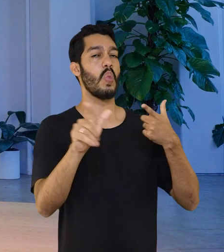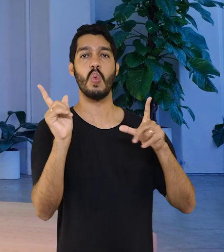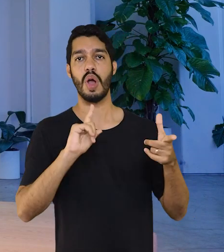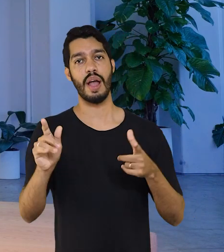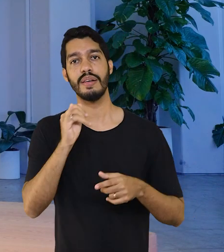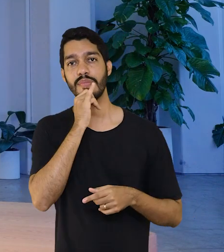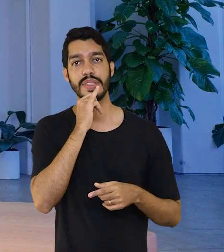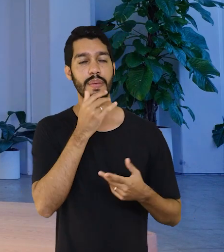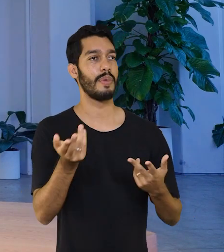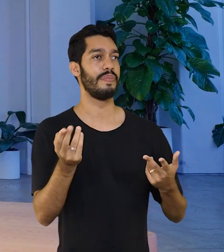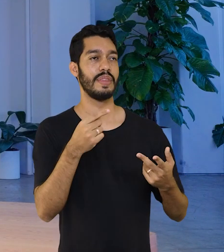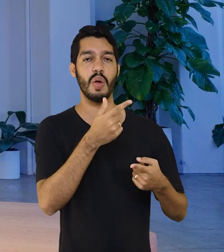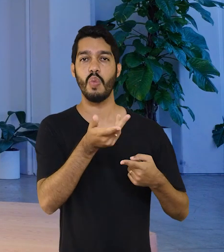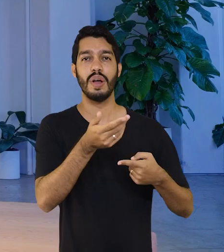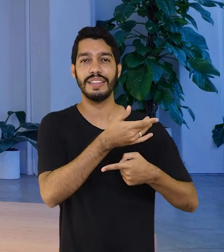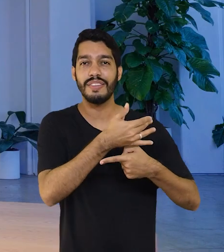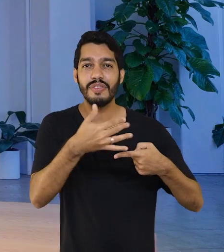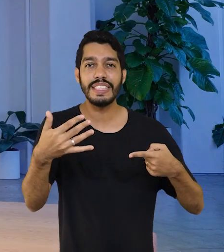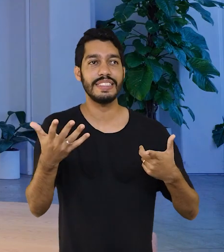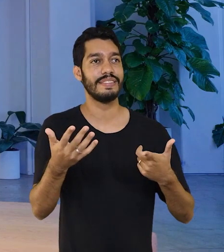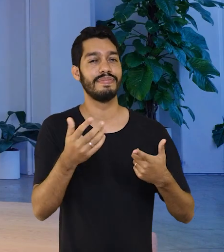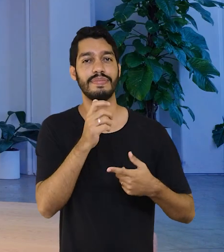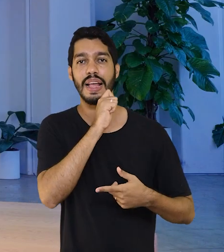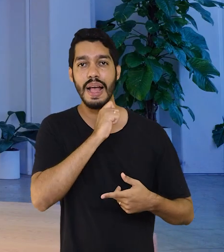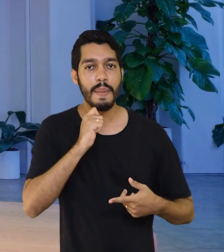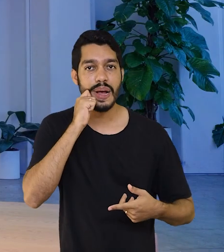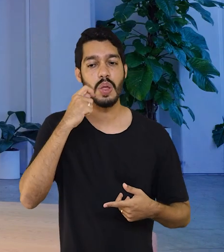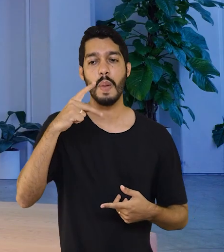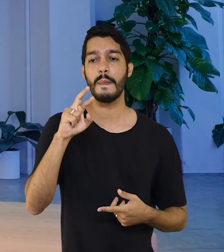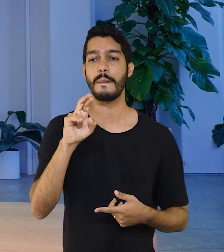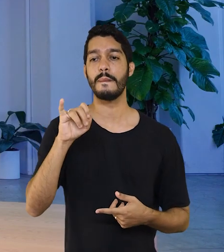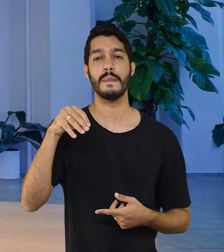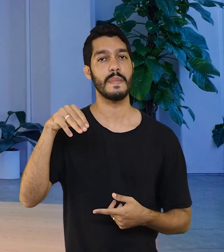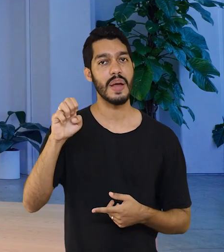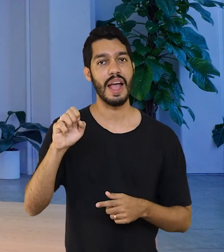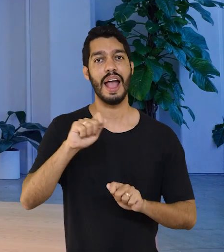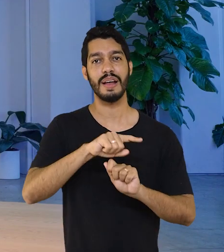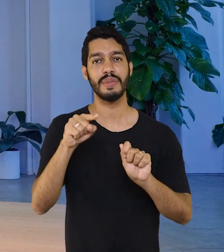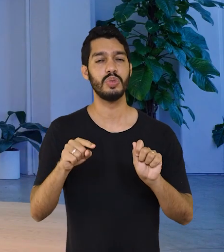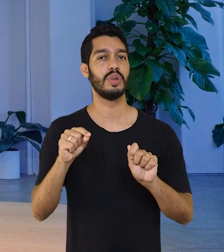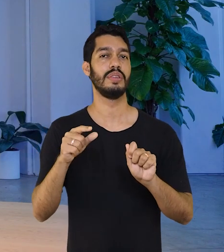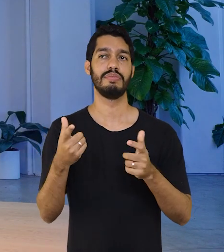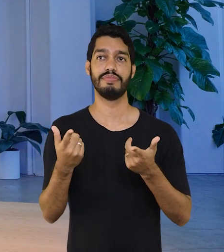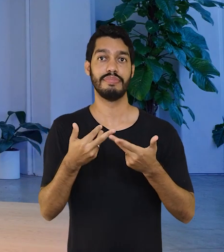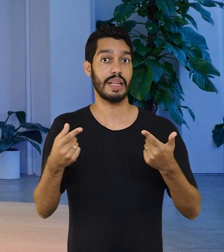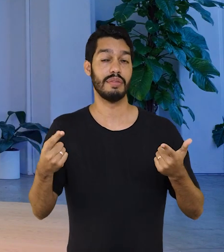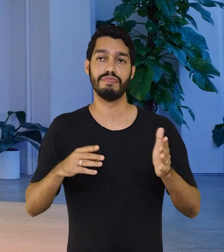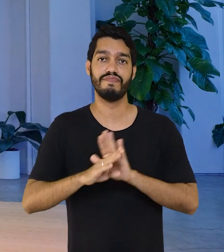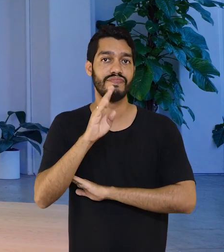qualquer outro streaming, como Netflix, Amazon Prime, e está crescendo numa velocidade absurda,